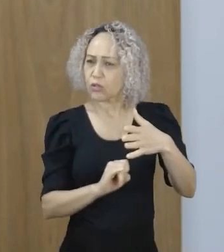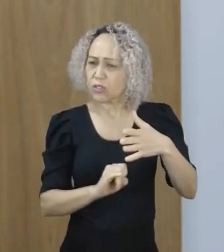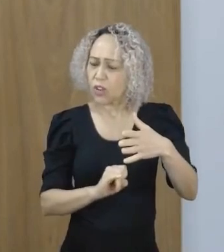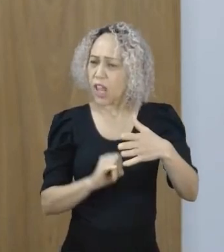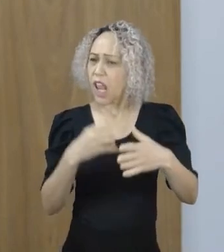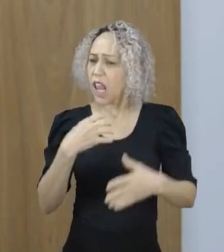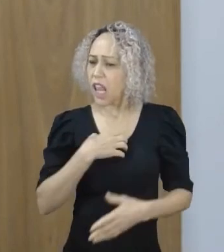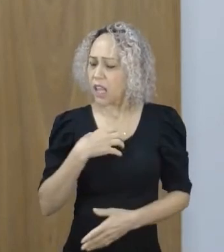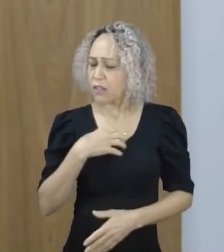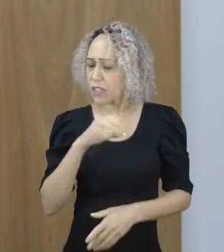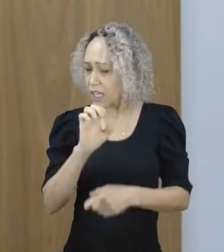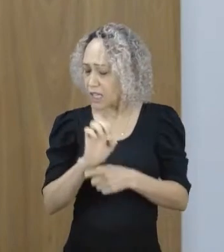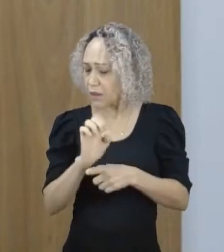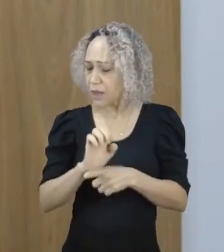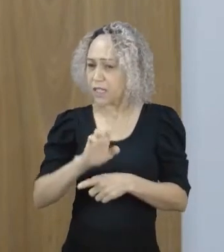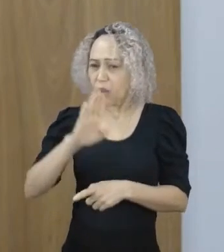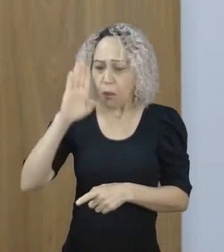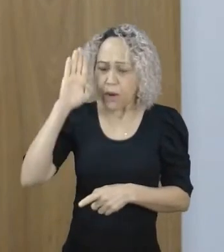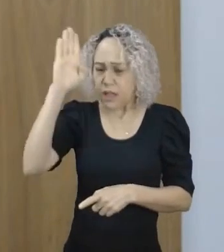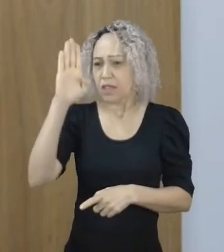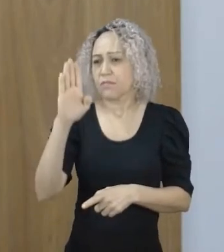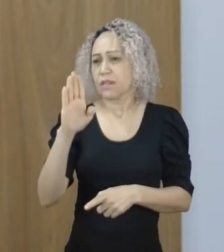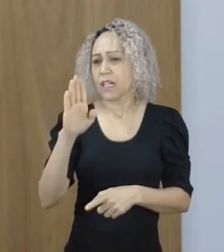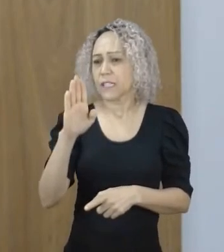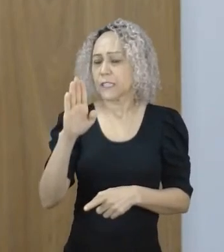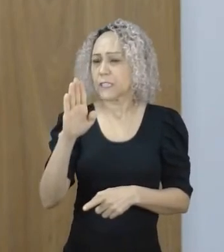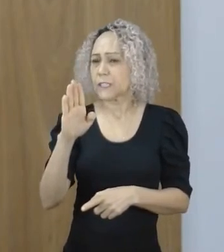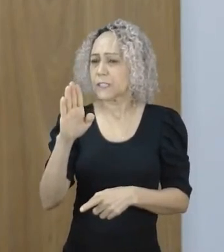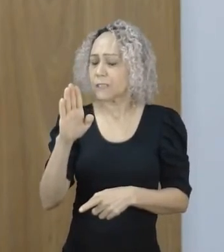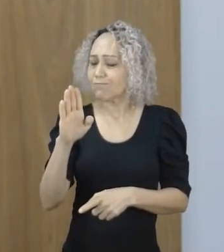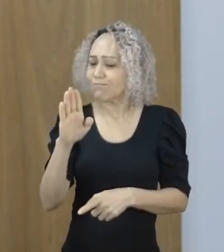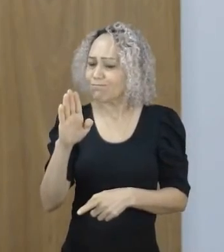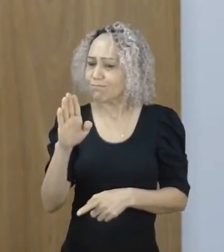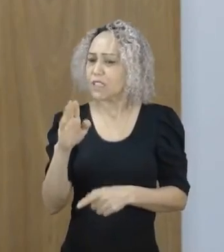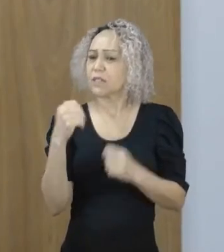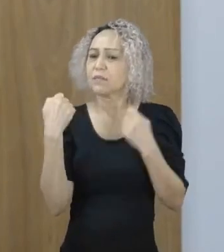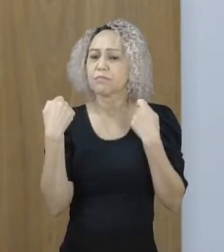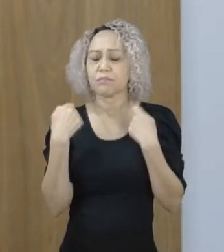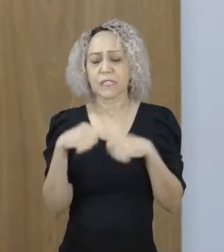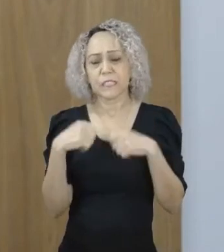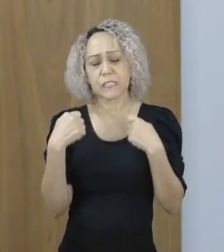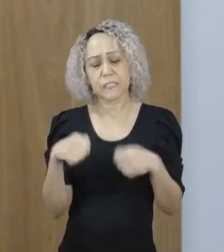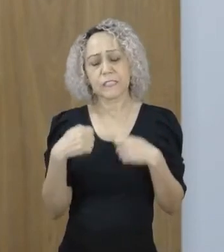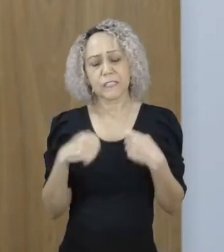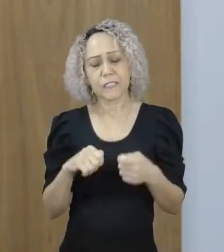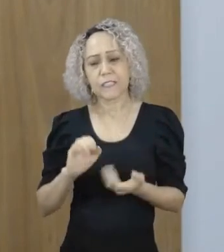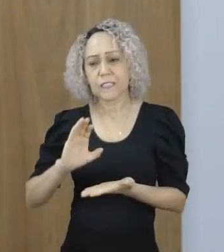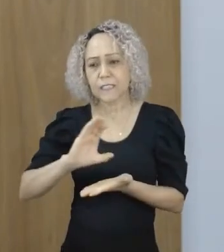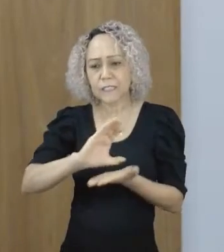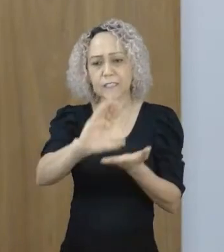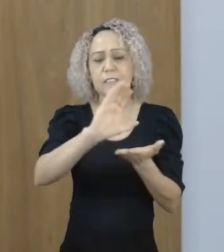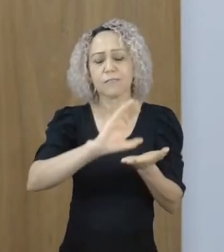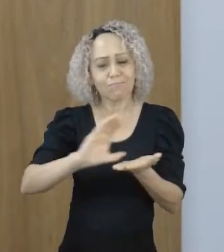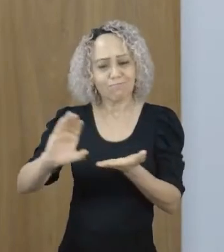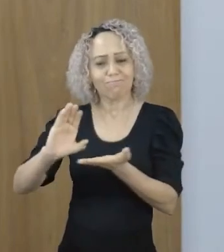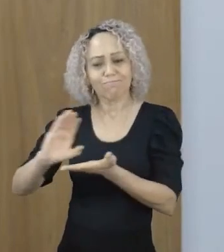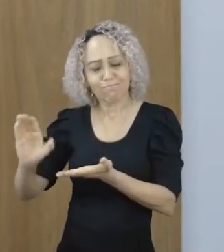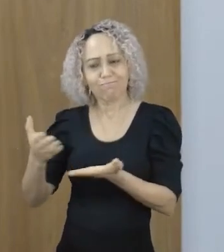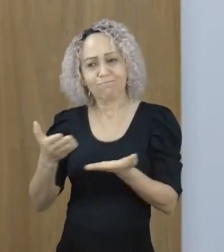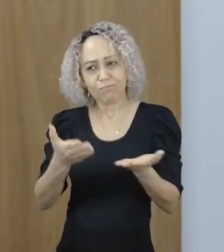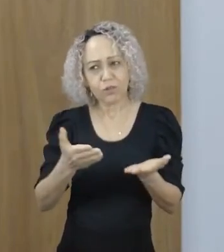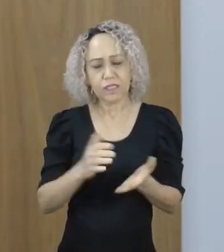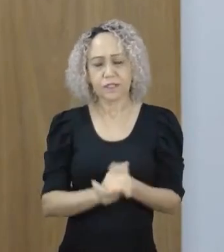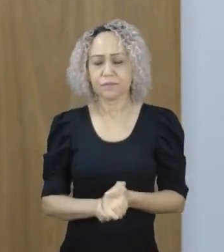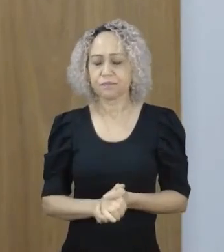mesmo valor de contrato de 2016. Os custos subiram, os valores dispararam